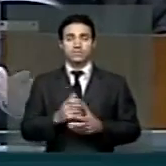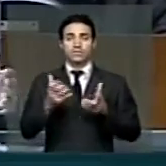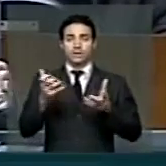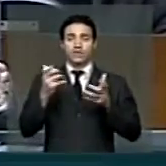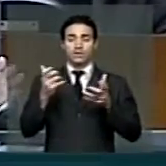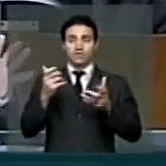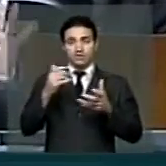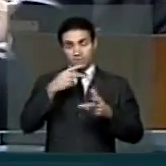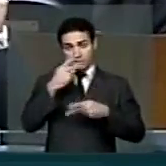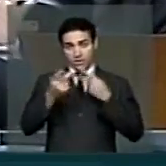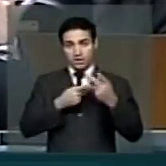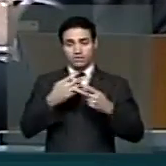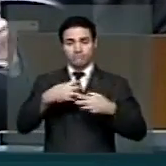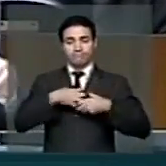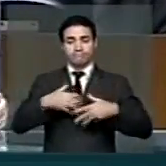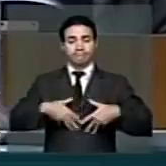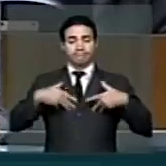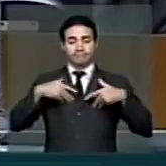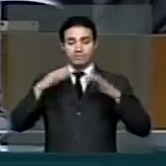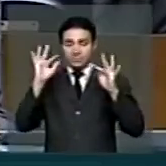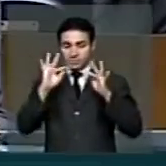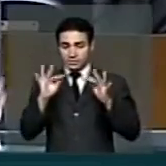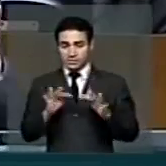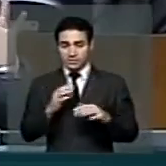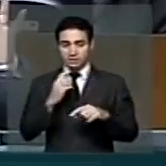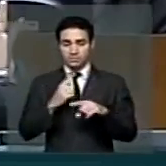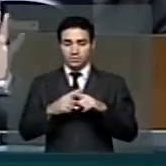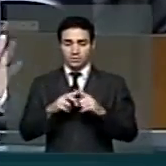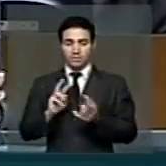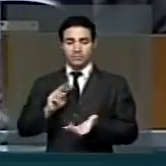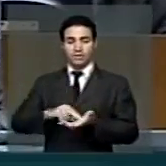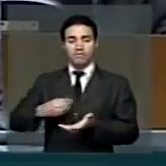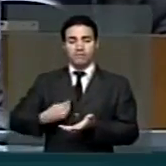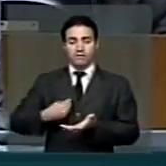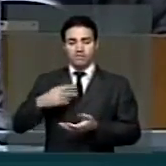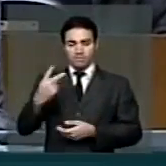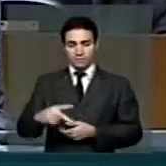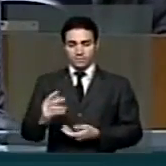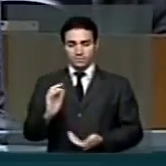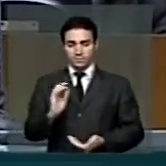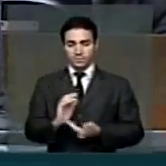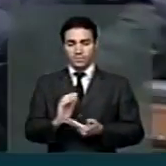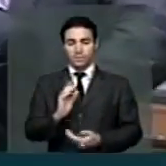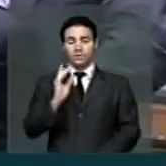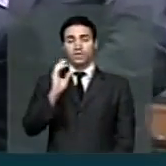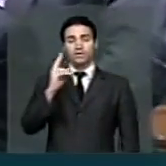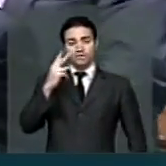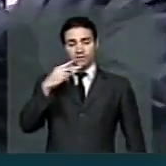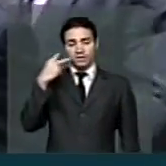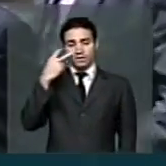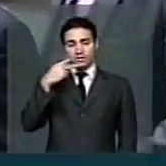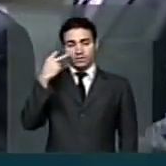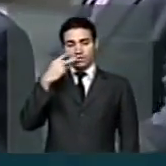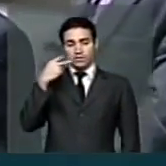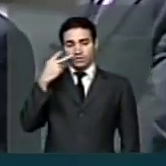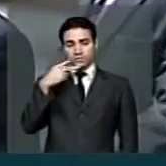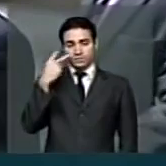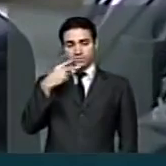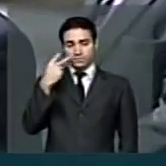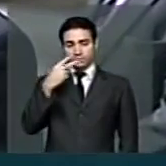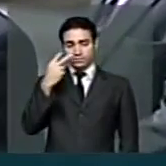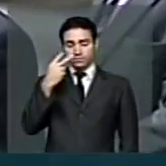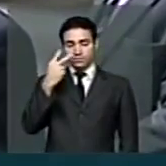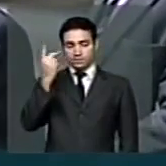honra da presença neste parlamento, nesta Casa do Povo, do ilustre vereador da